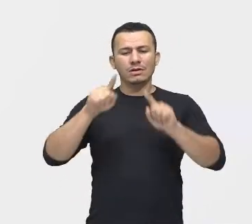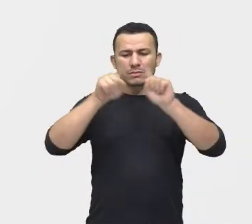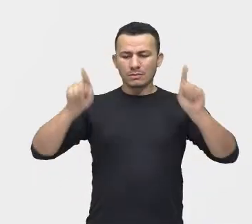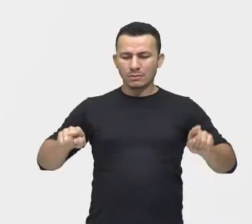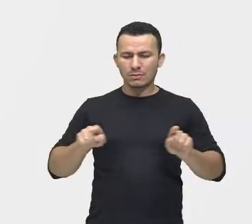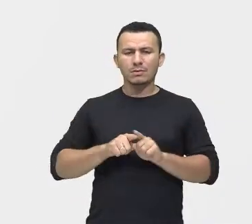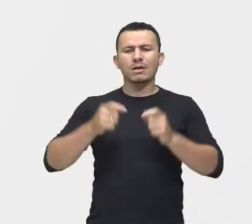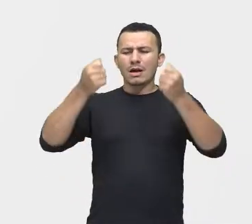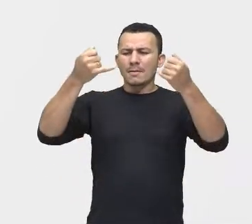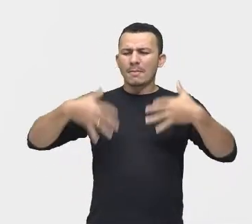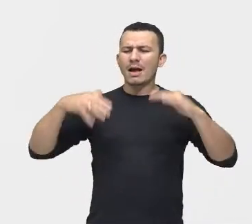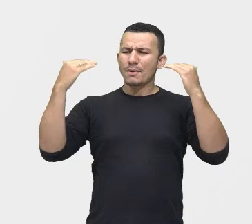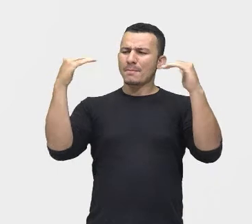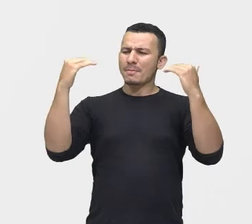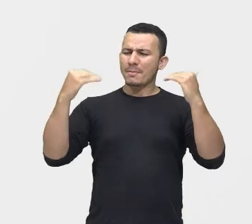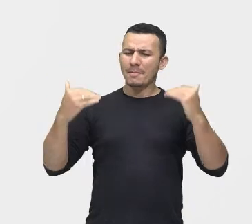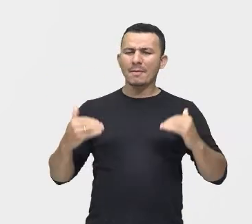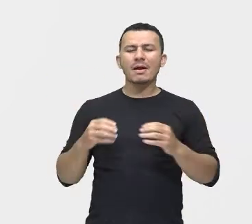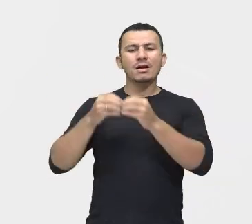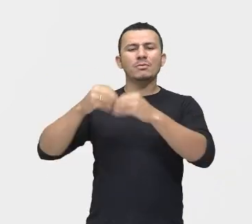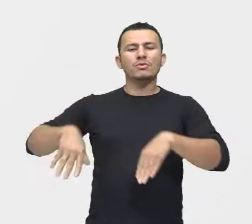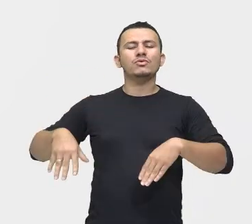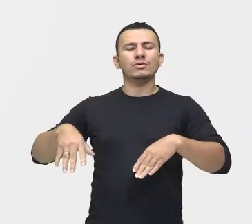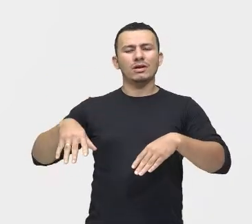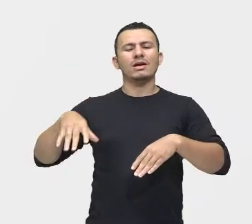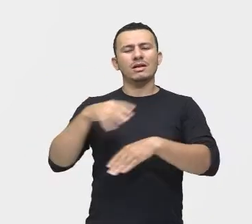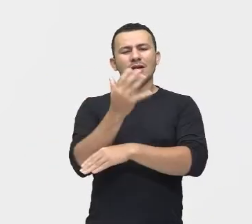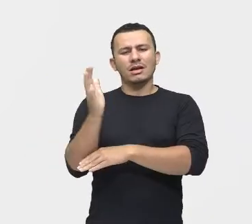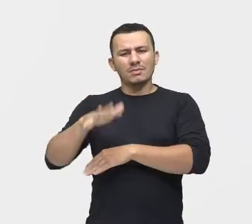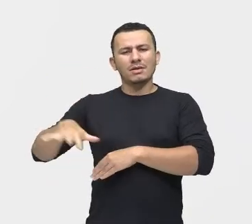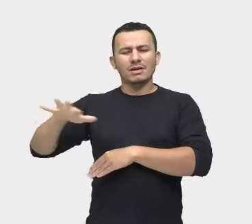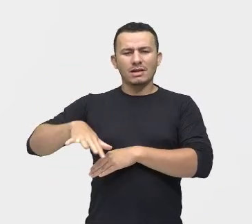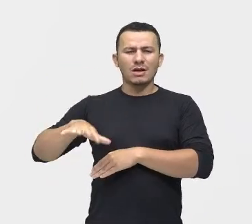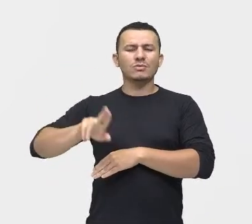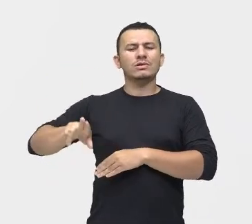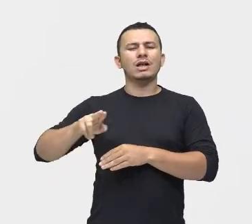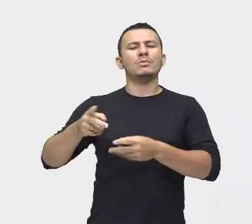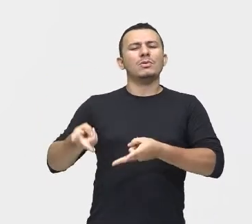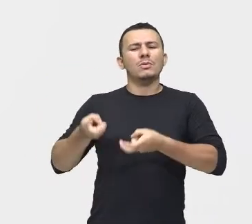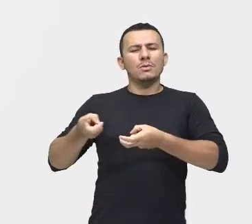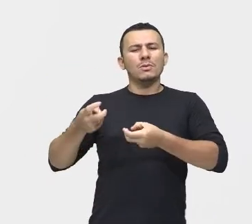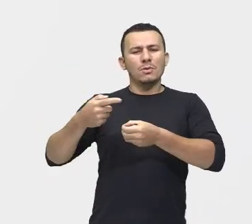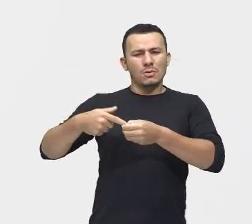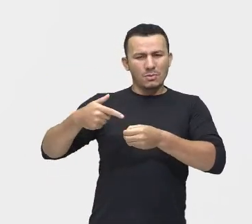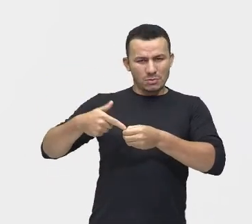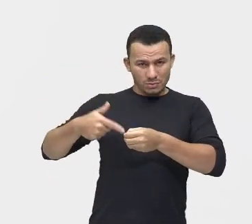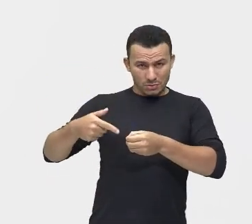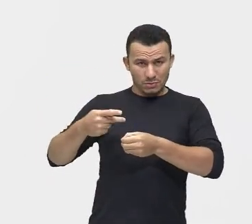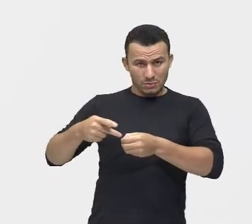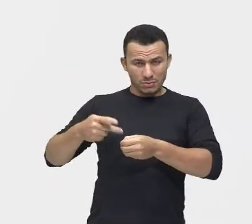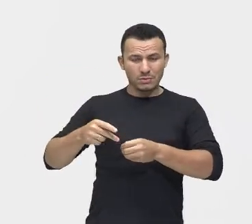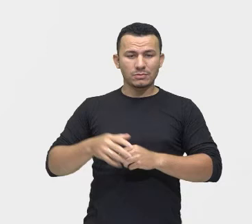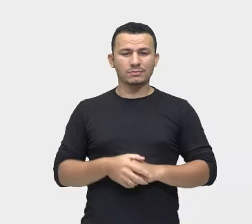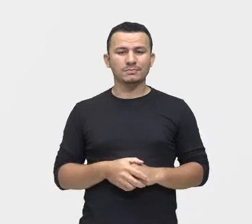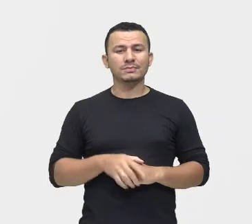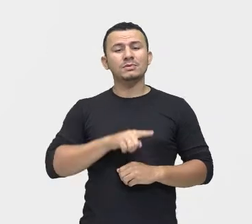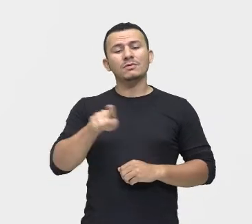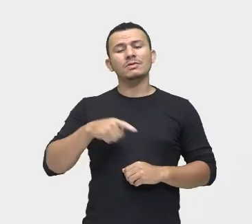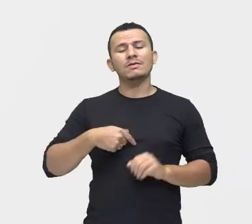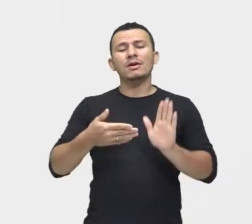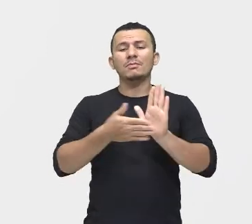explicar sobre os impactos ambientais causados pelo uso de combustíveis fósseis e sugerir soluções para os